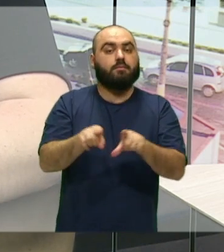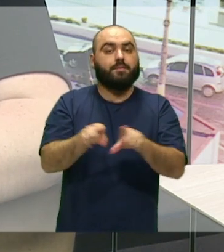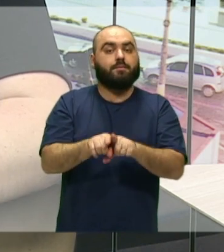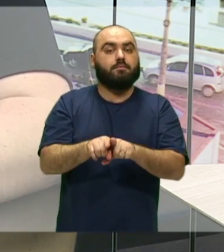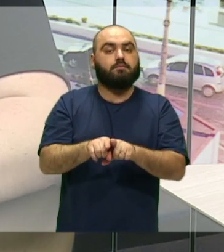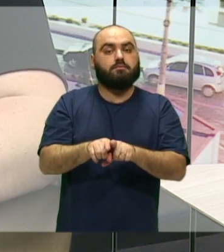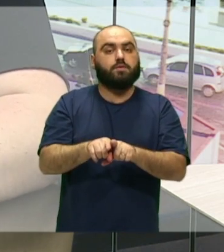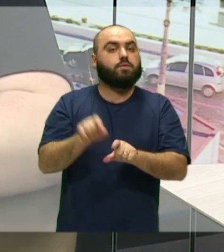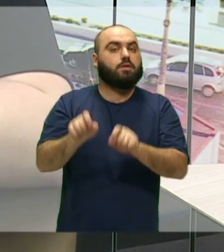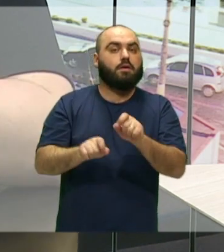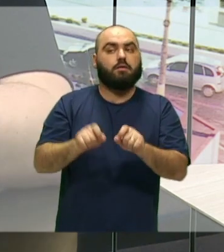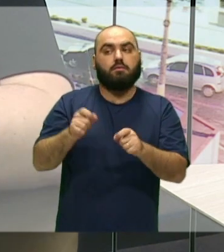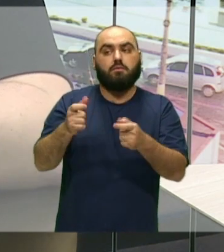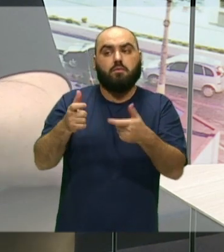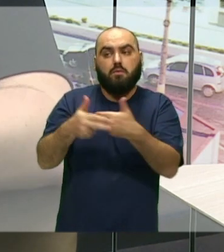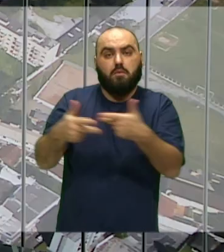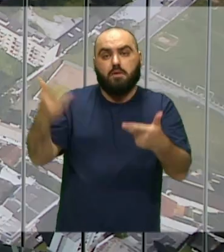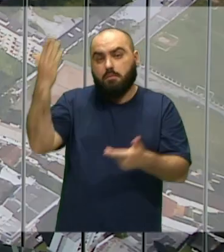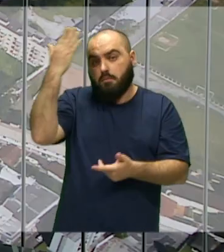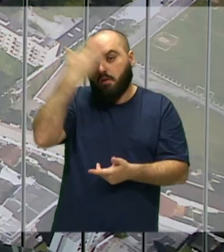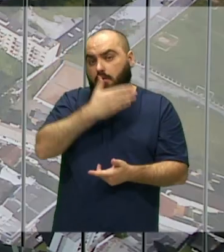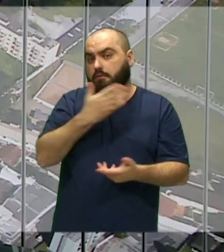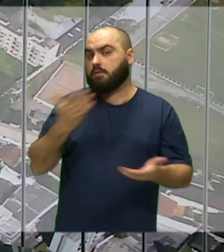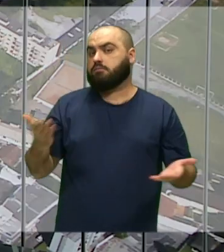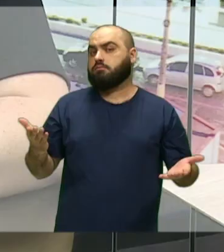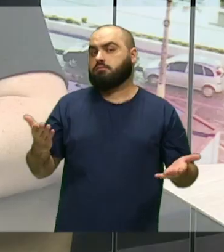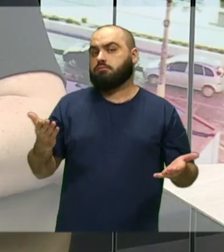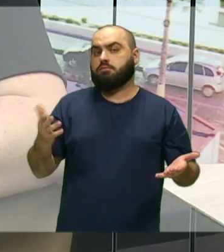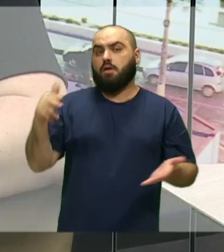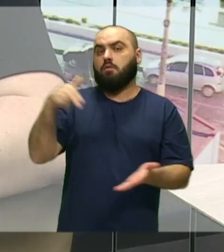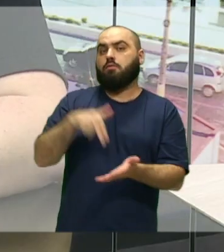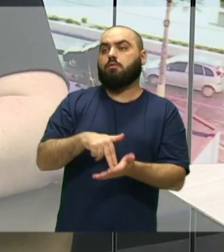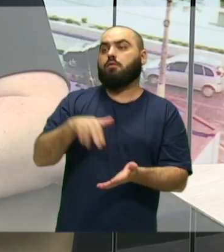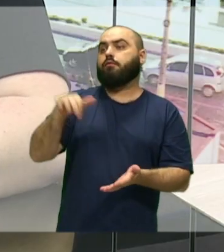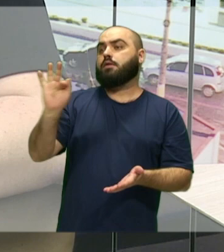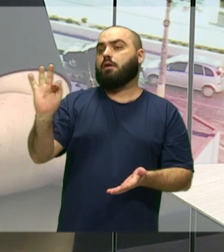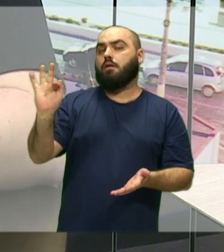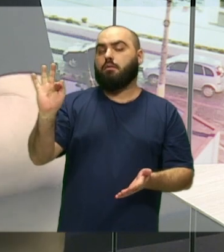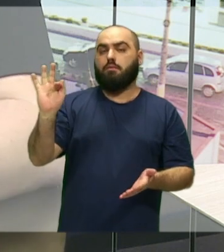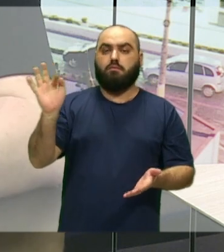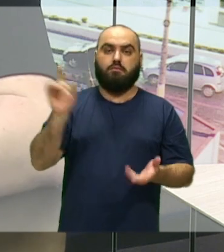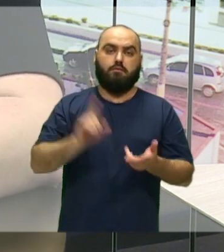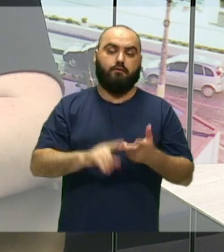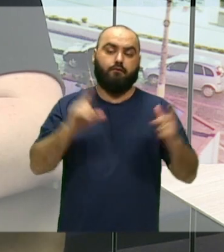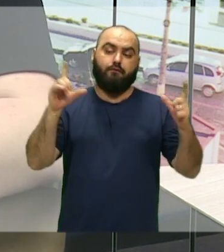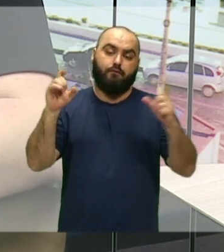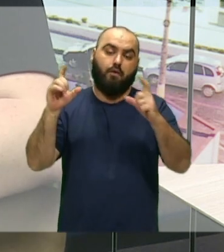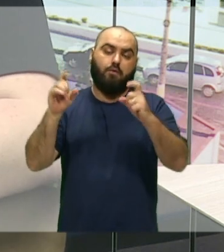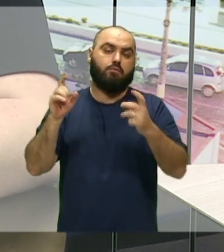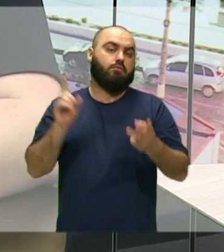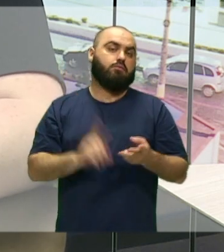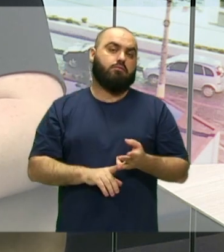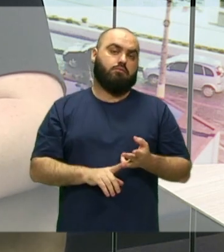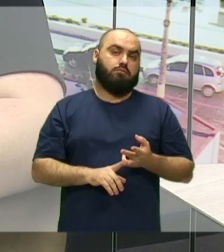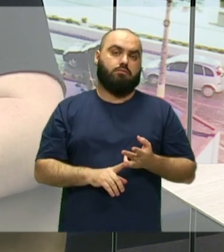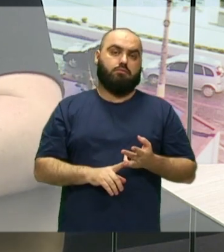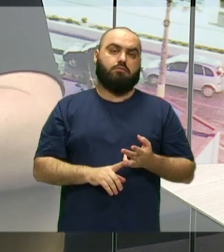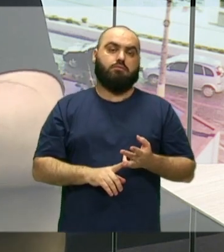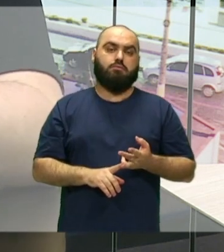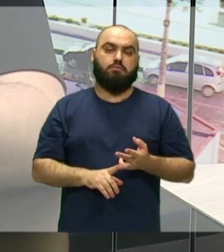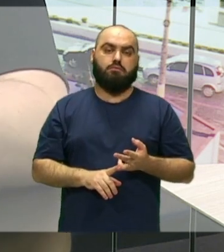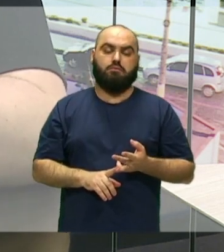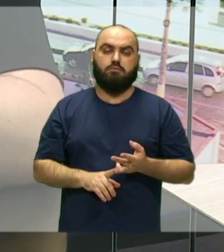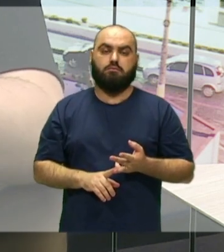comprovante que depende do projeto Às vezes pode ser uma nota fiscal eh fotos eh